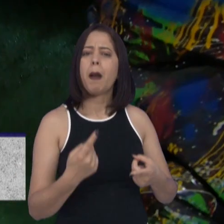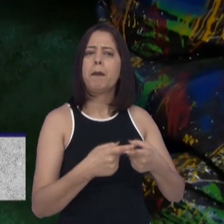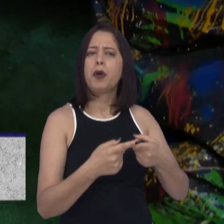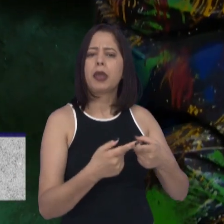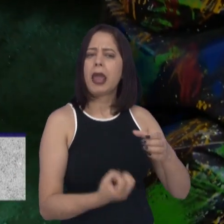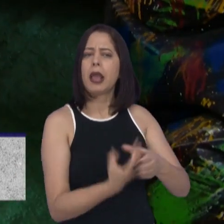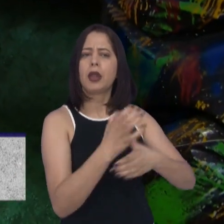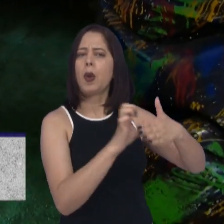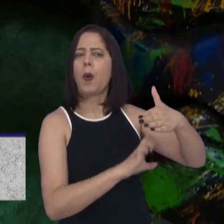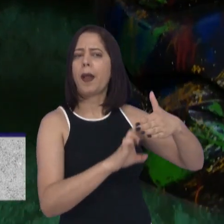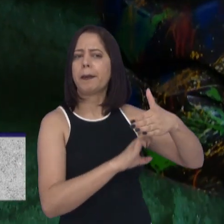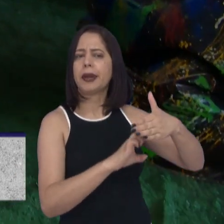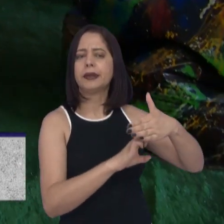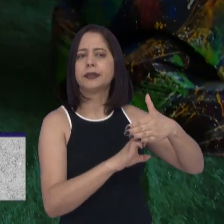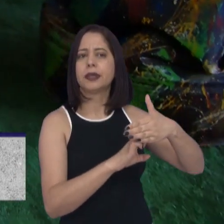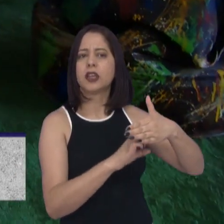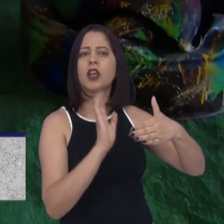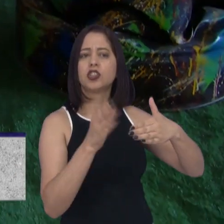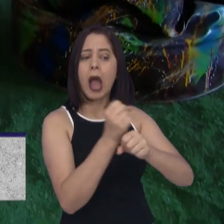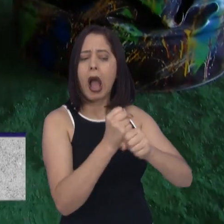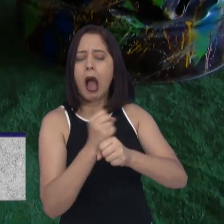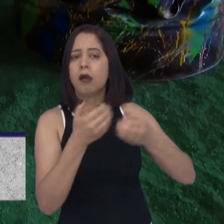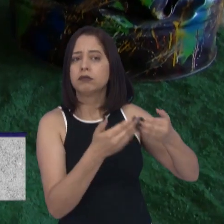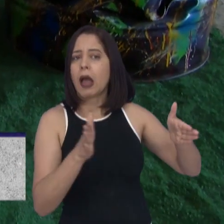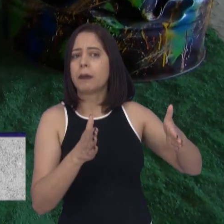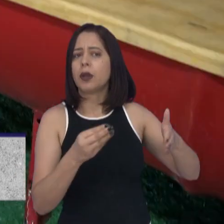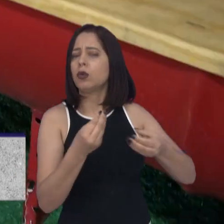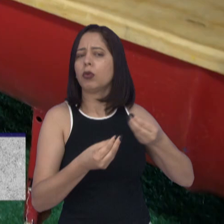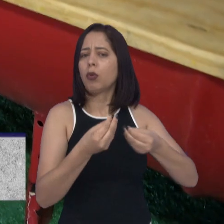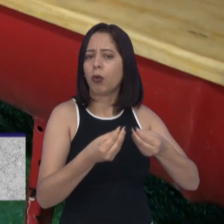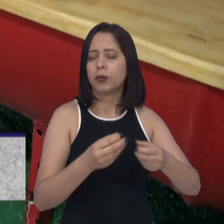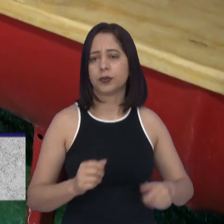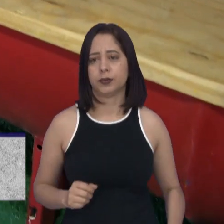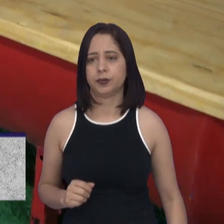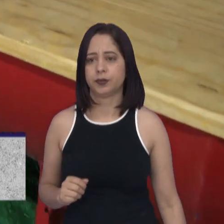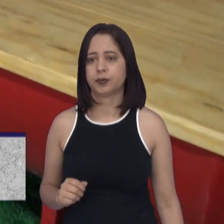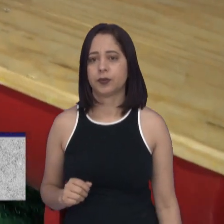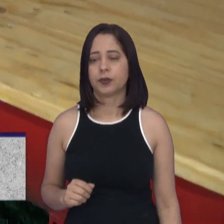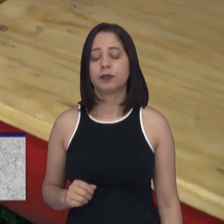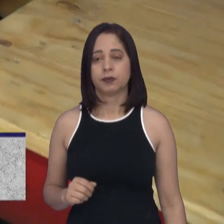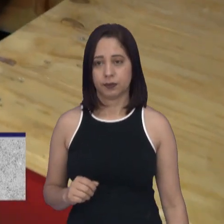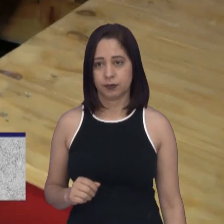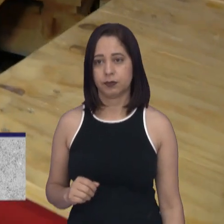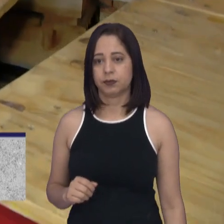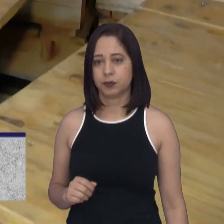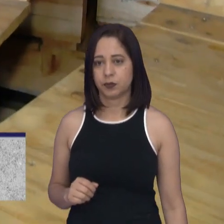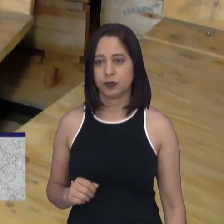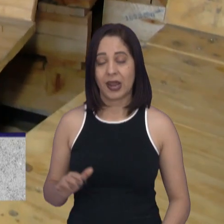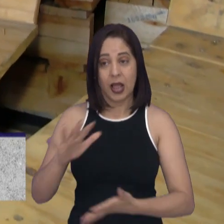quantos anos vocês estão no mercado? Vocês sempre trabalharam com essa questão de reaproveitamento de materiais? Na verdade,